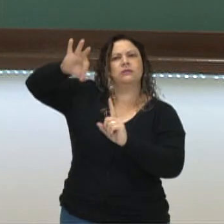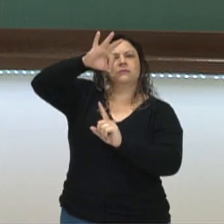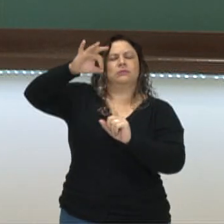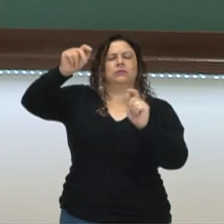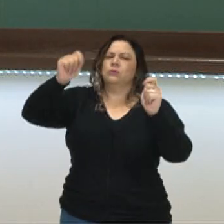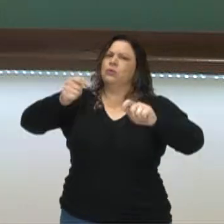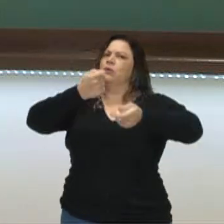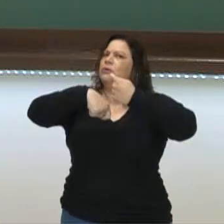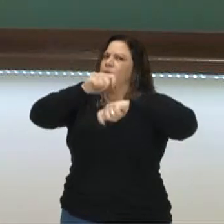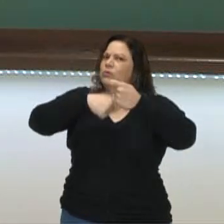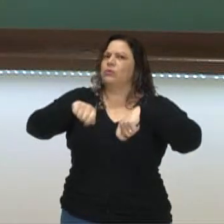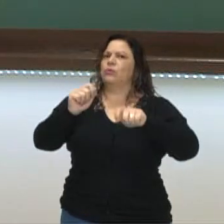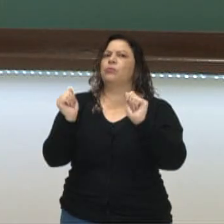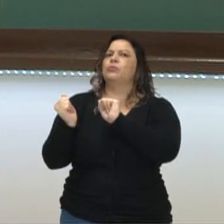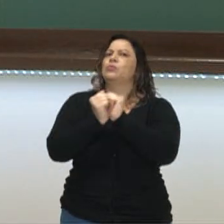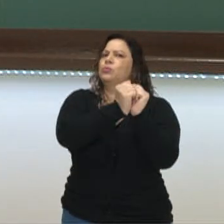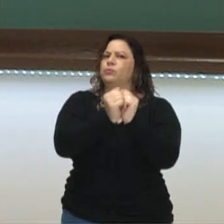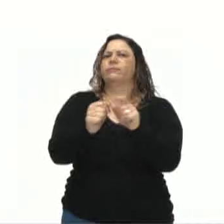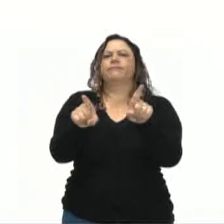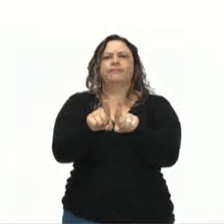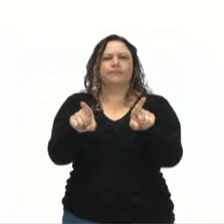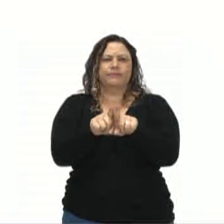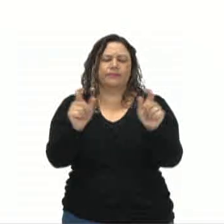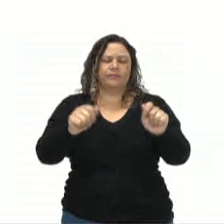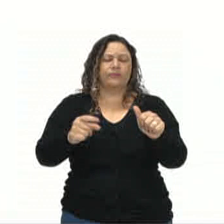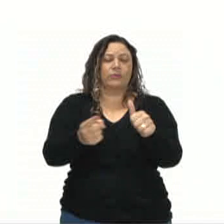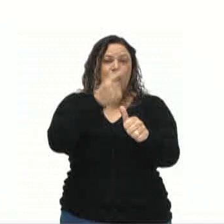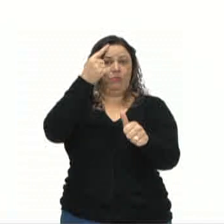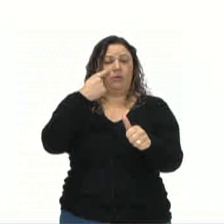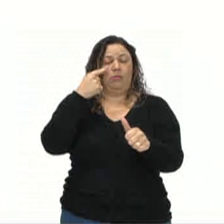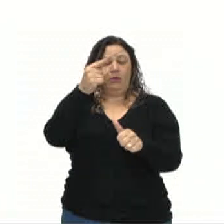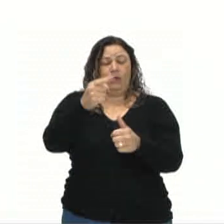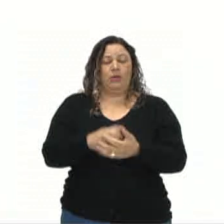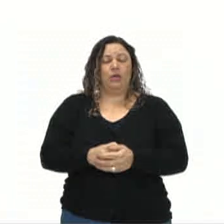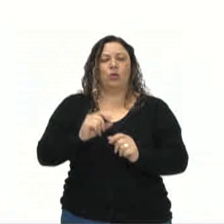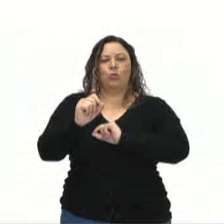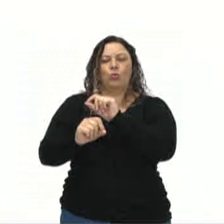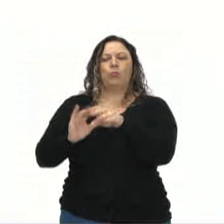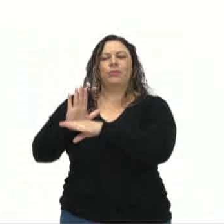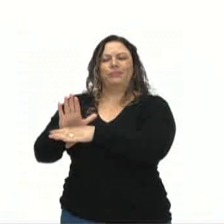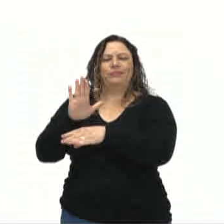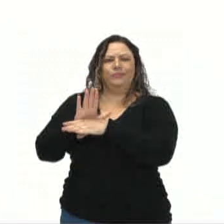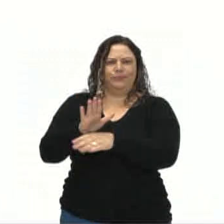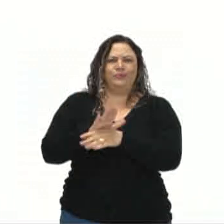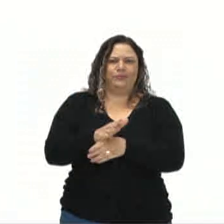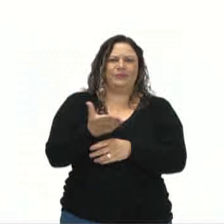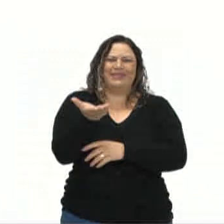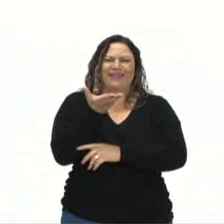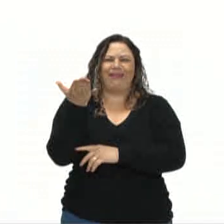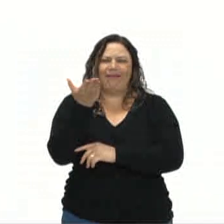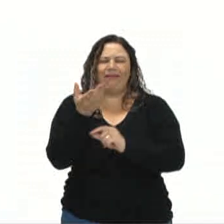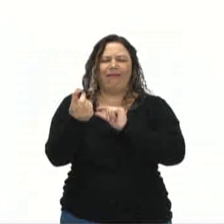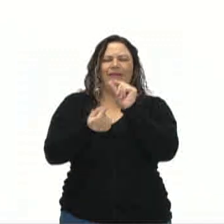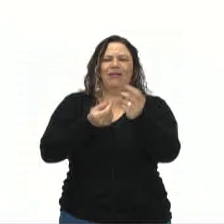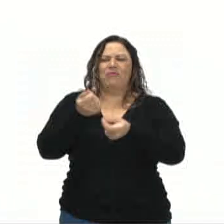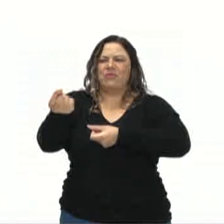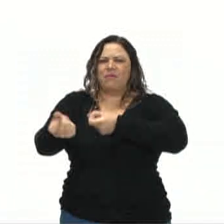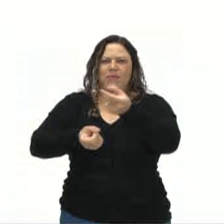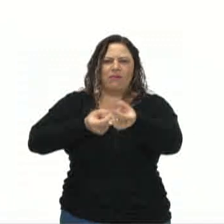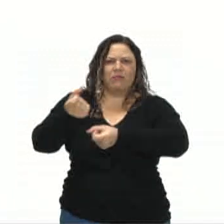poder econômico, tá? Nos primeiros tempos, o sustento da igreja vinha de esmolas dadas pelos fiéis.